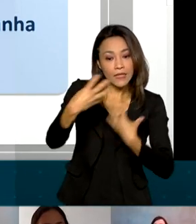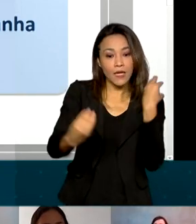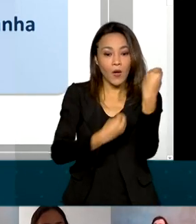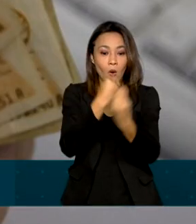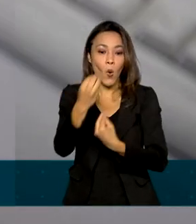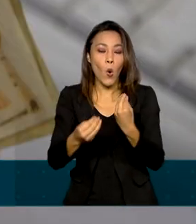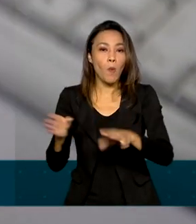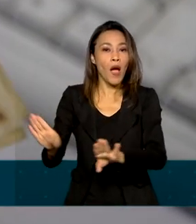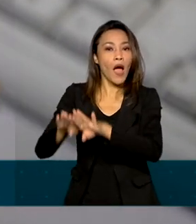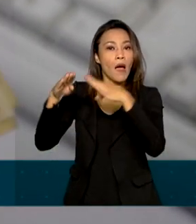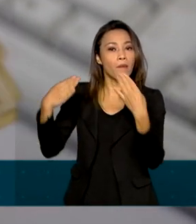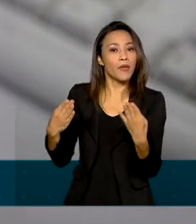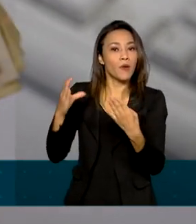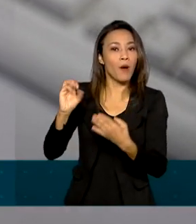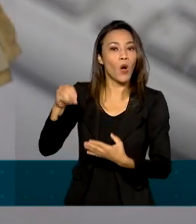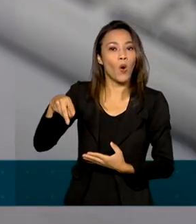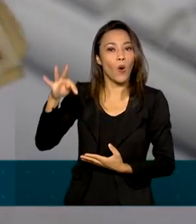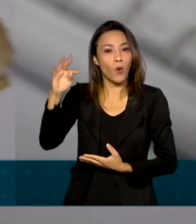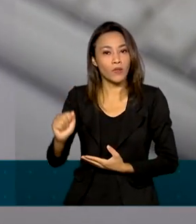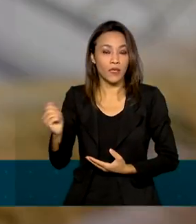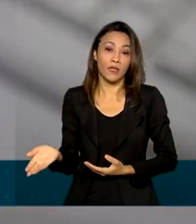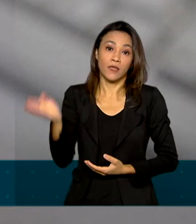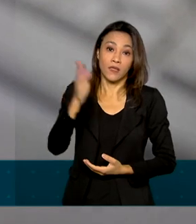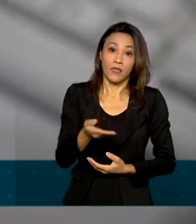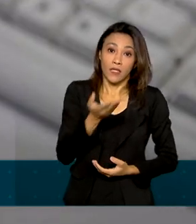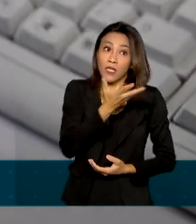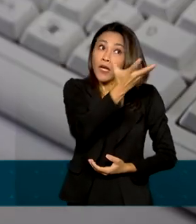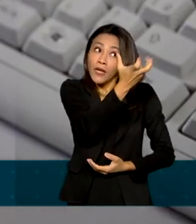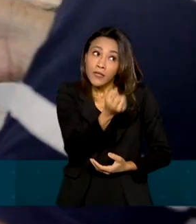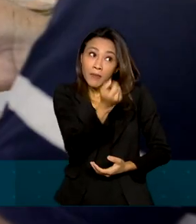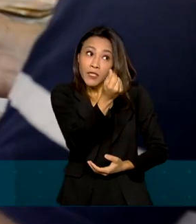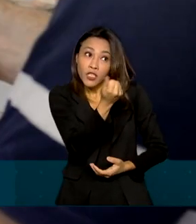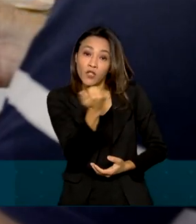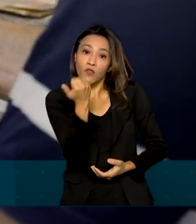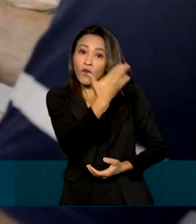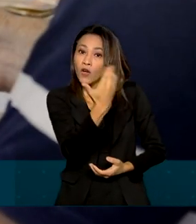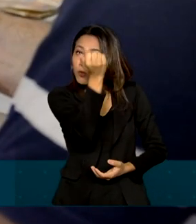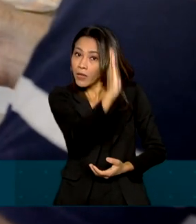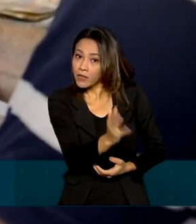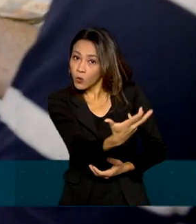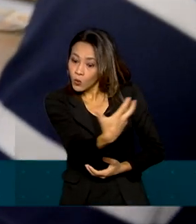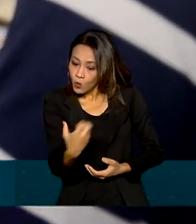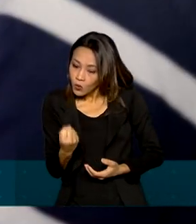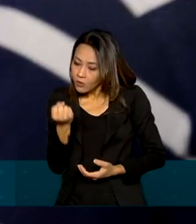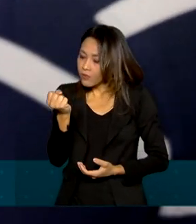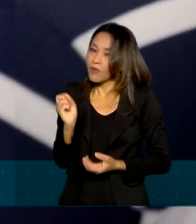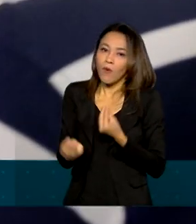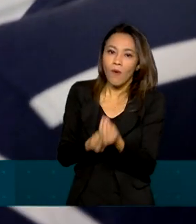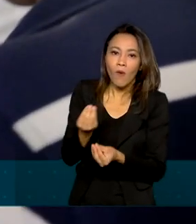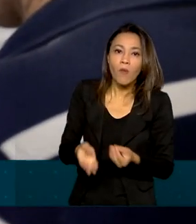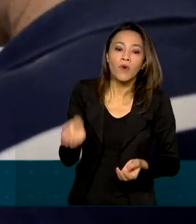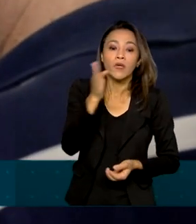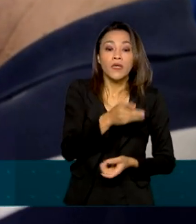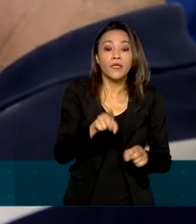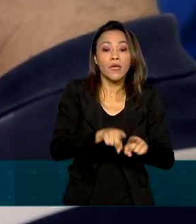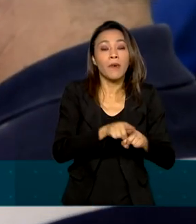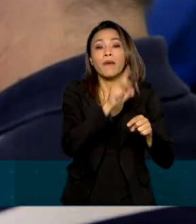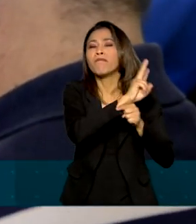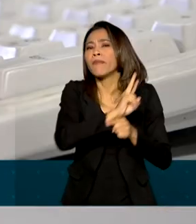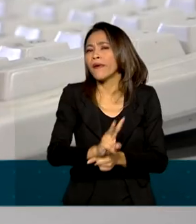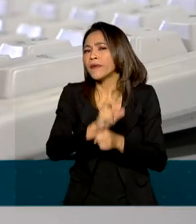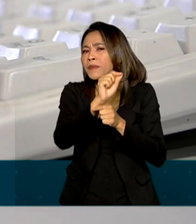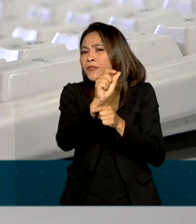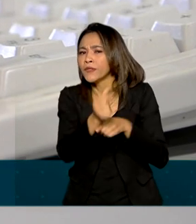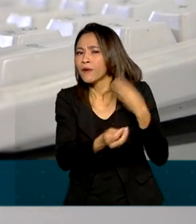conta corrente, enviar e receber dinheiro do exterior e os vários tipos de operações de crédito, além